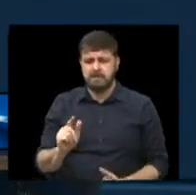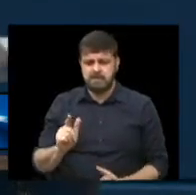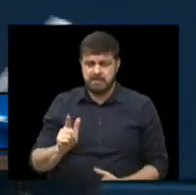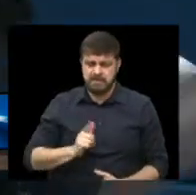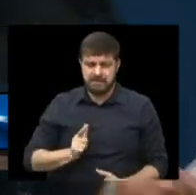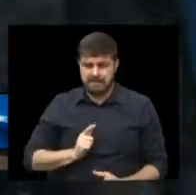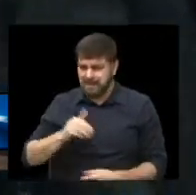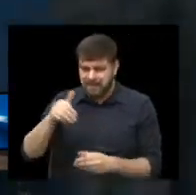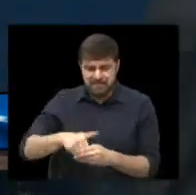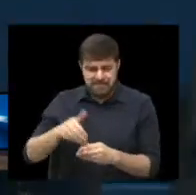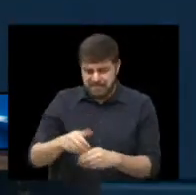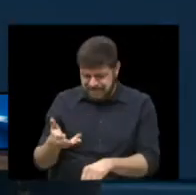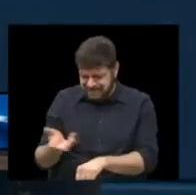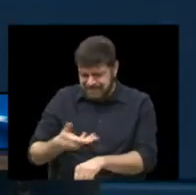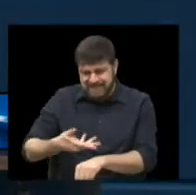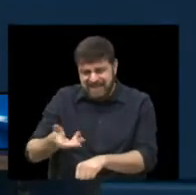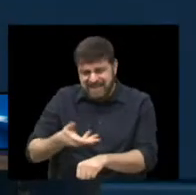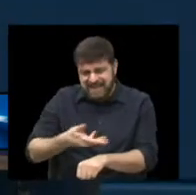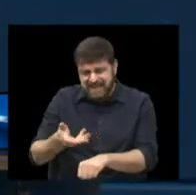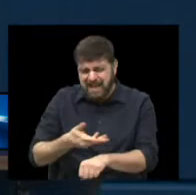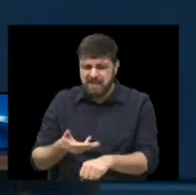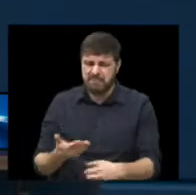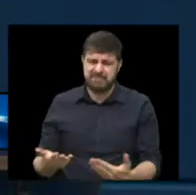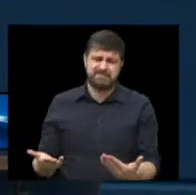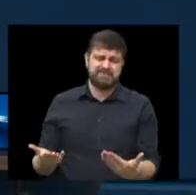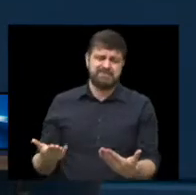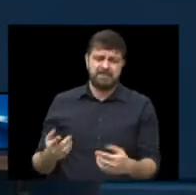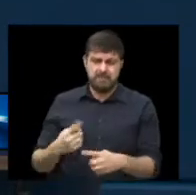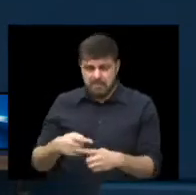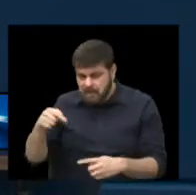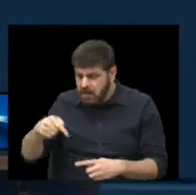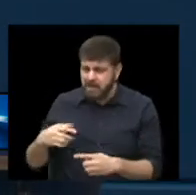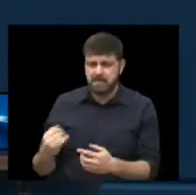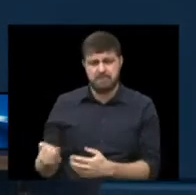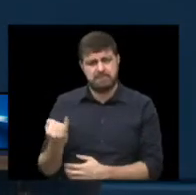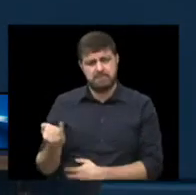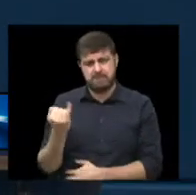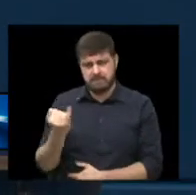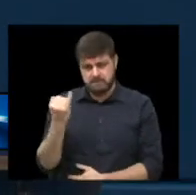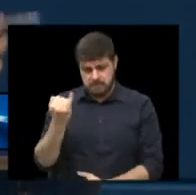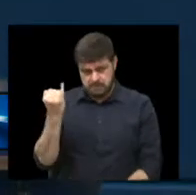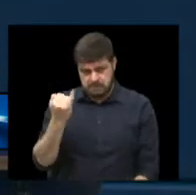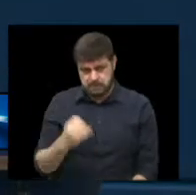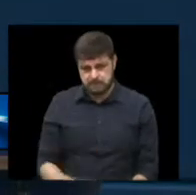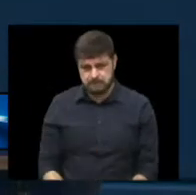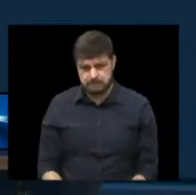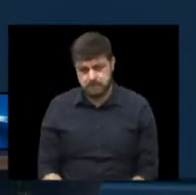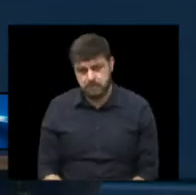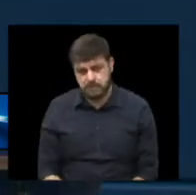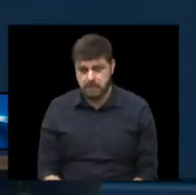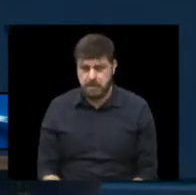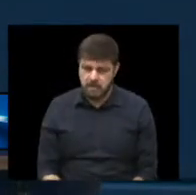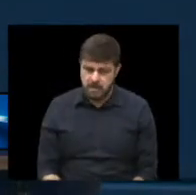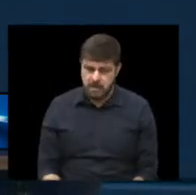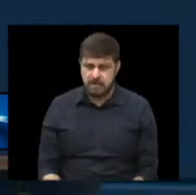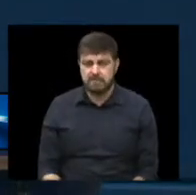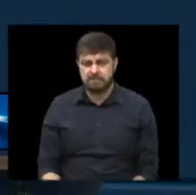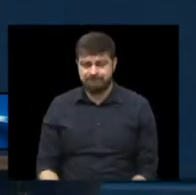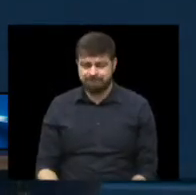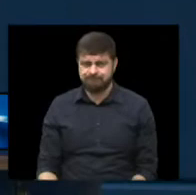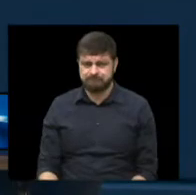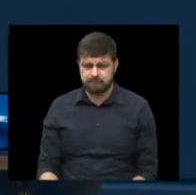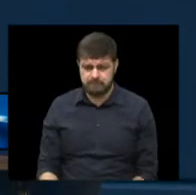tramitar esse tipo de projeto, dada a importância e a gravidade,